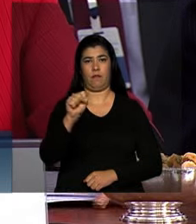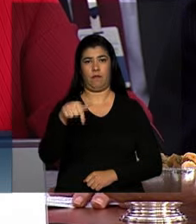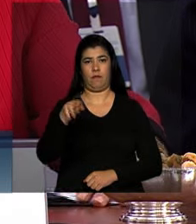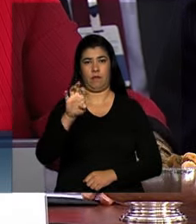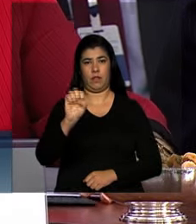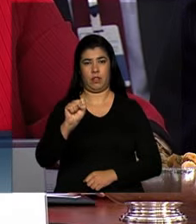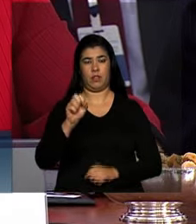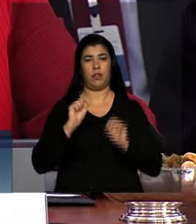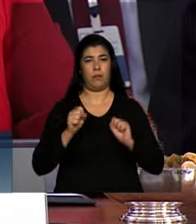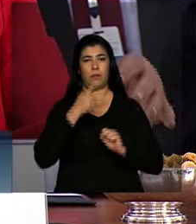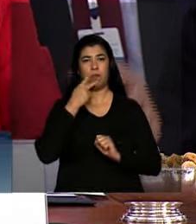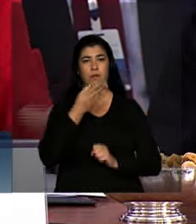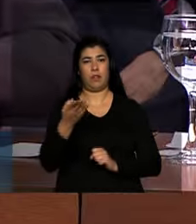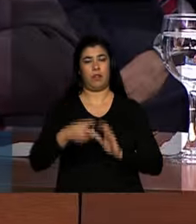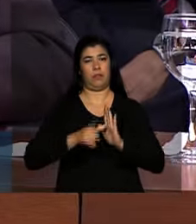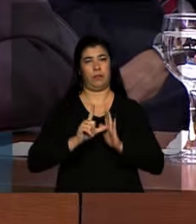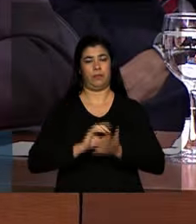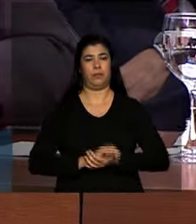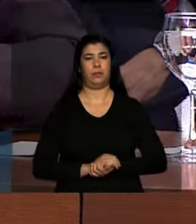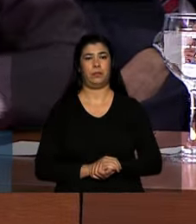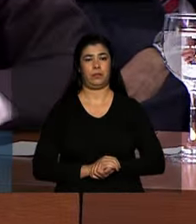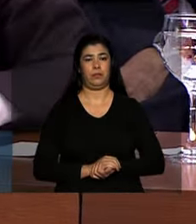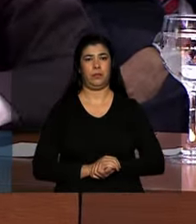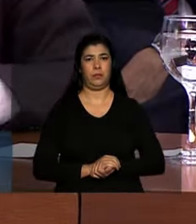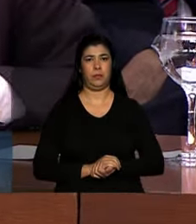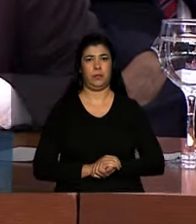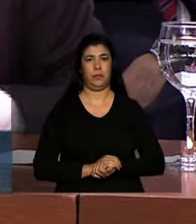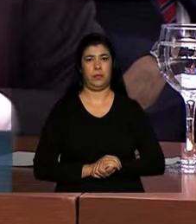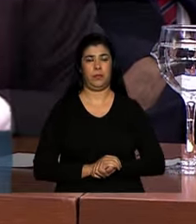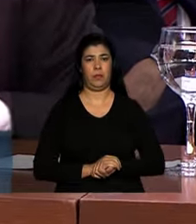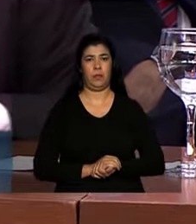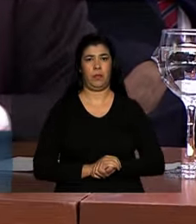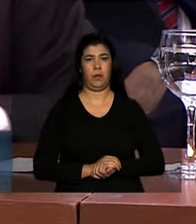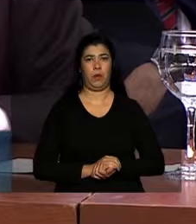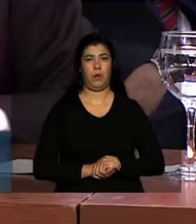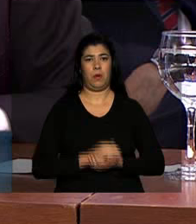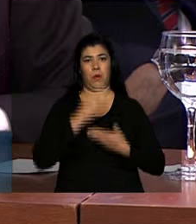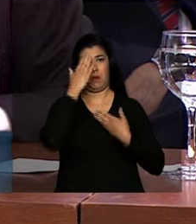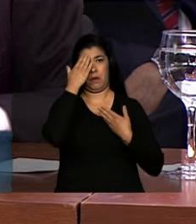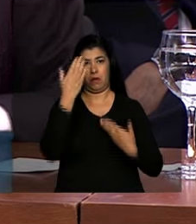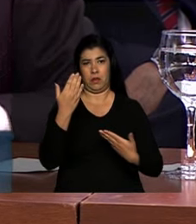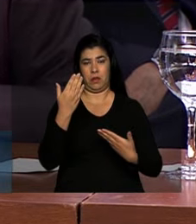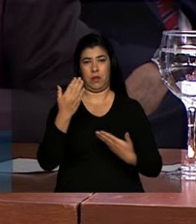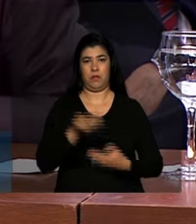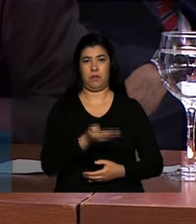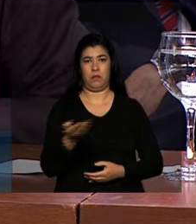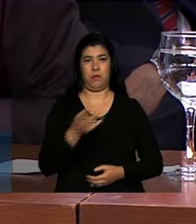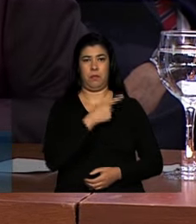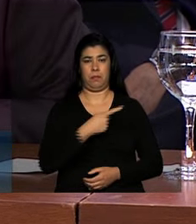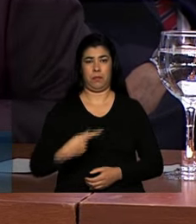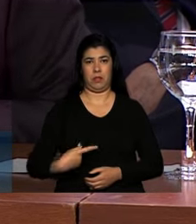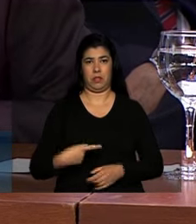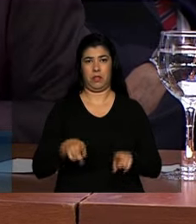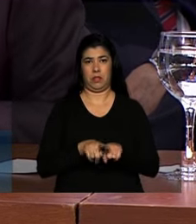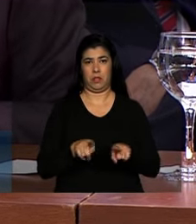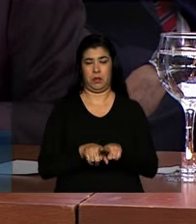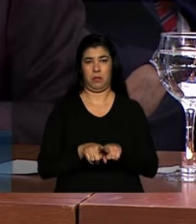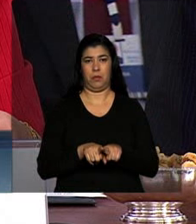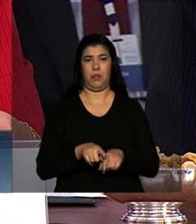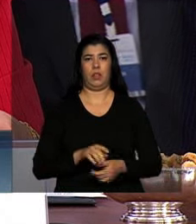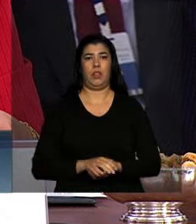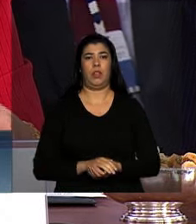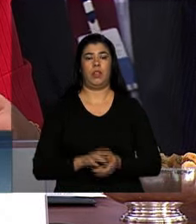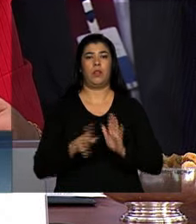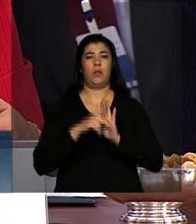declarações. Muchas gracias, señora presidenta. Señora presidenta, presidenta da